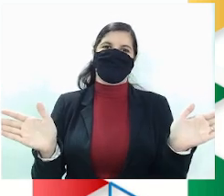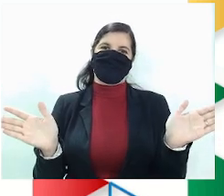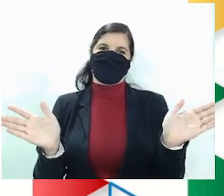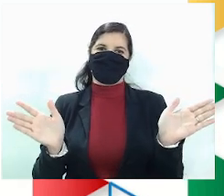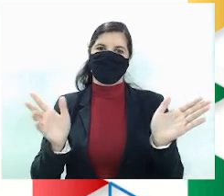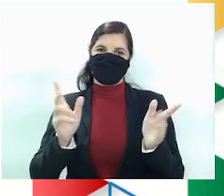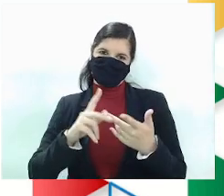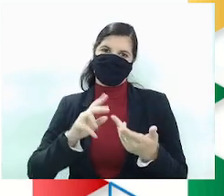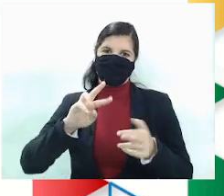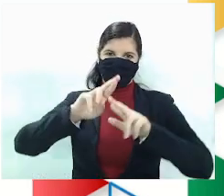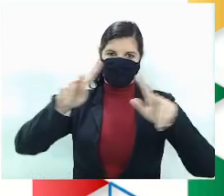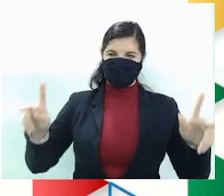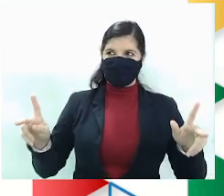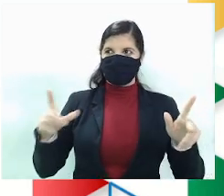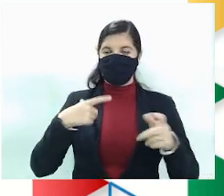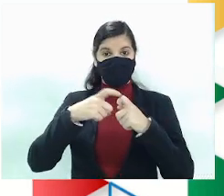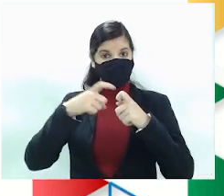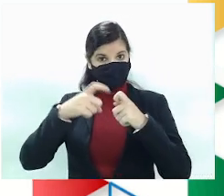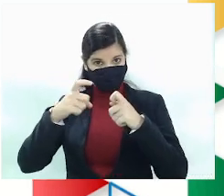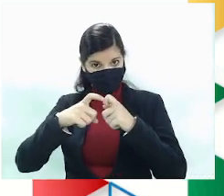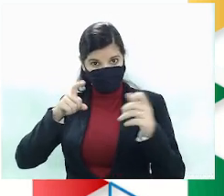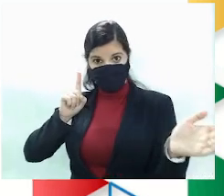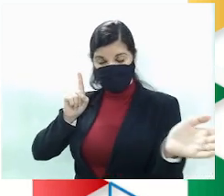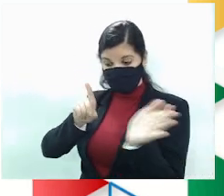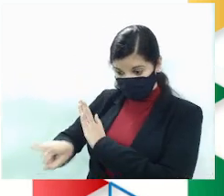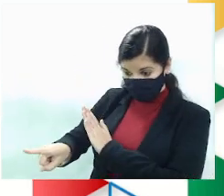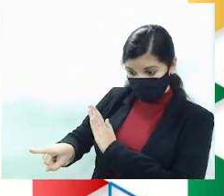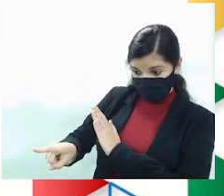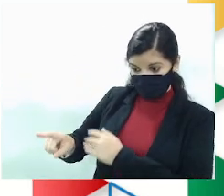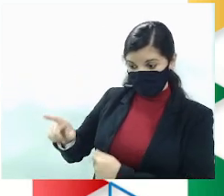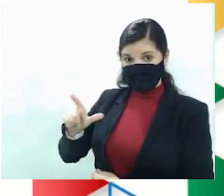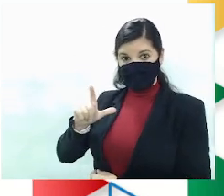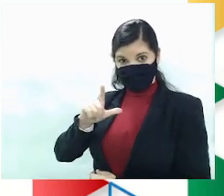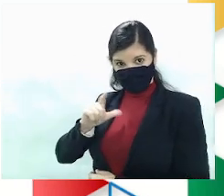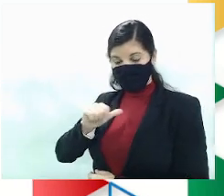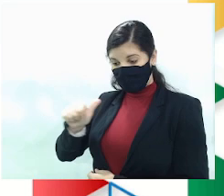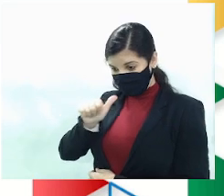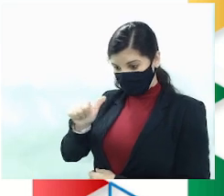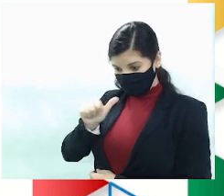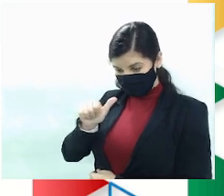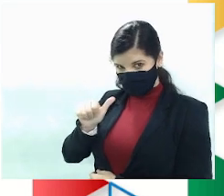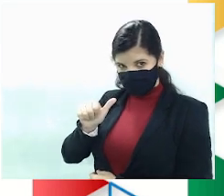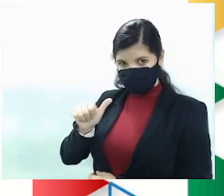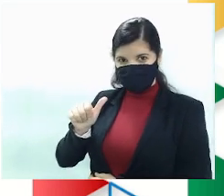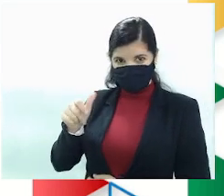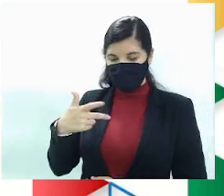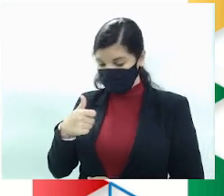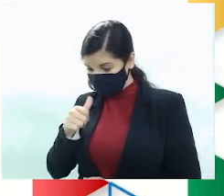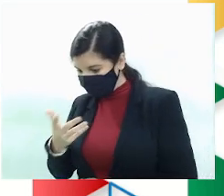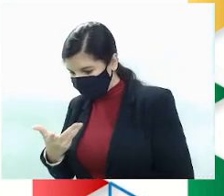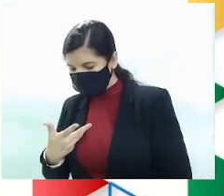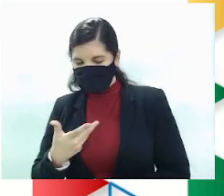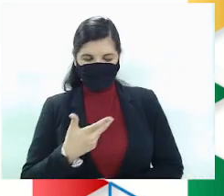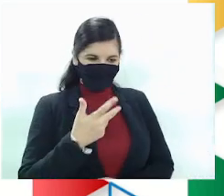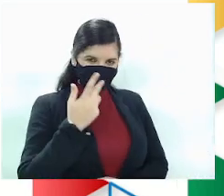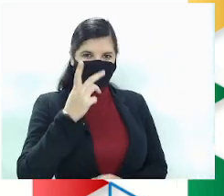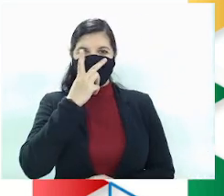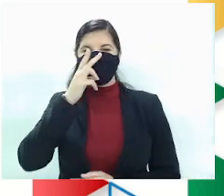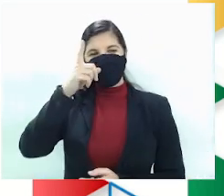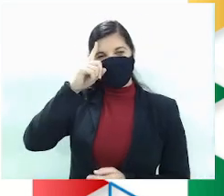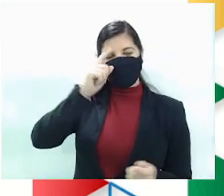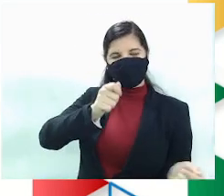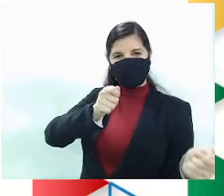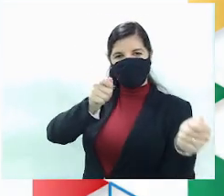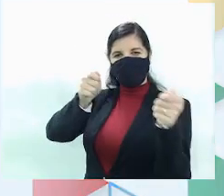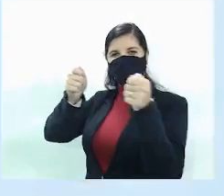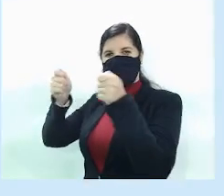questão aí de ambiguidade. Quando o médico pergunta se o senhor ele bebe, é para saber se no dia a dia dele ele bebe. Não é porque ele